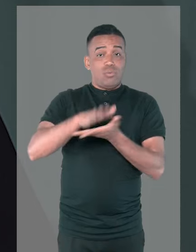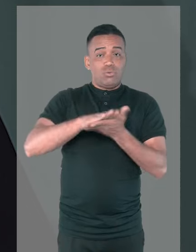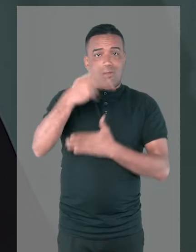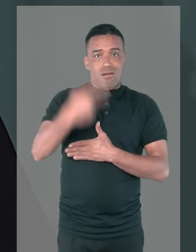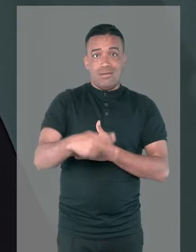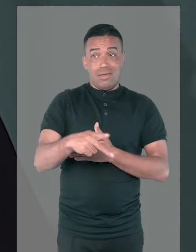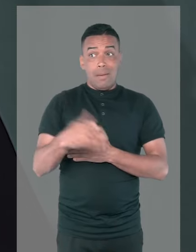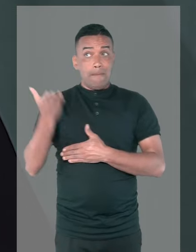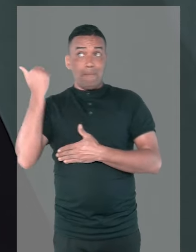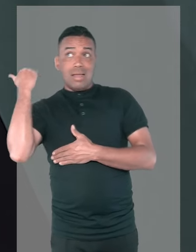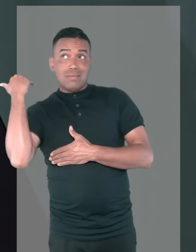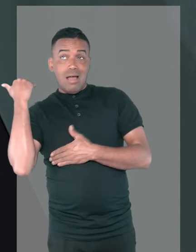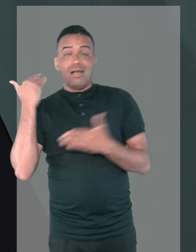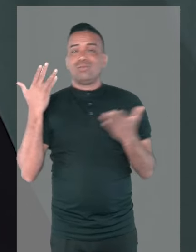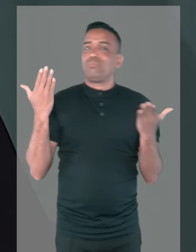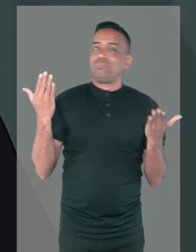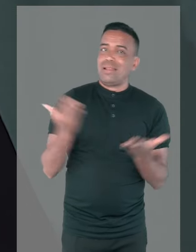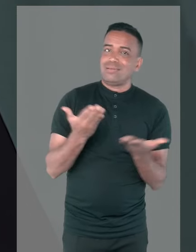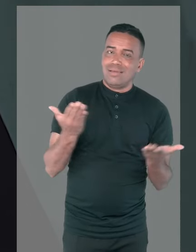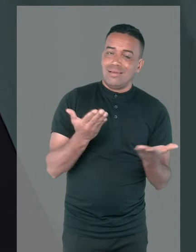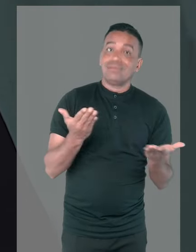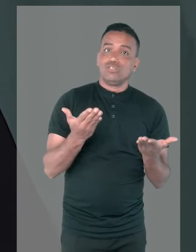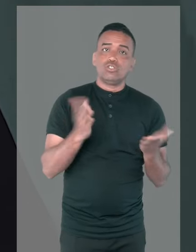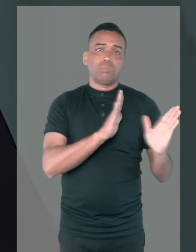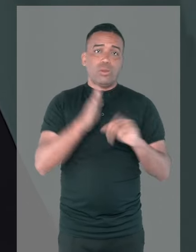coisa do presente, coisa contemporânea.